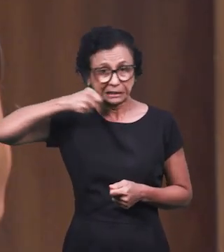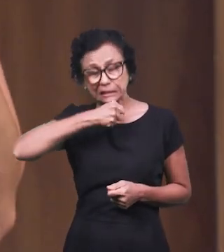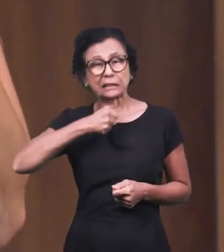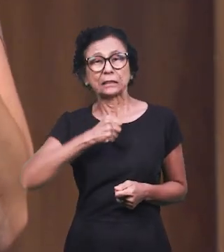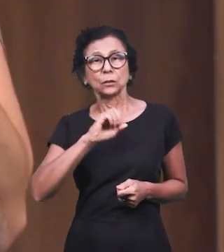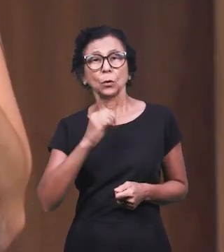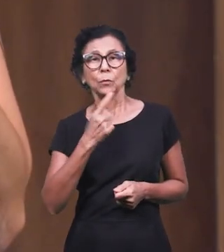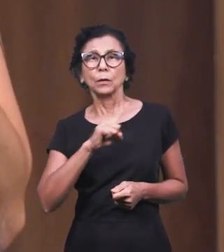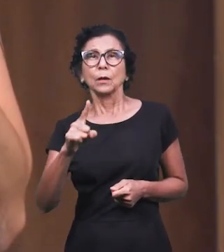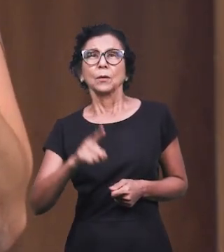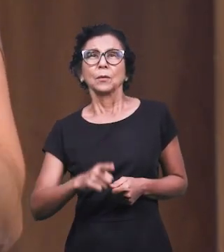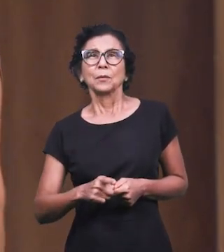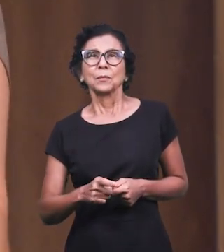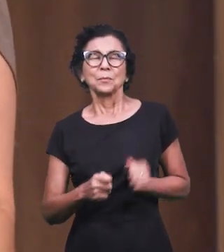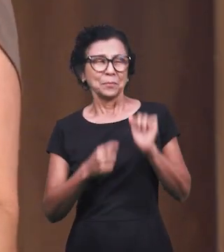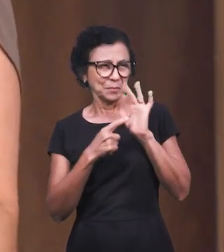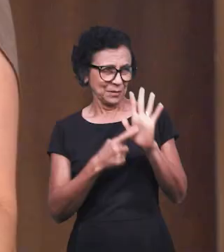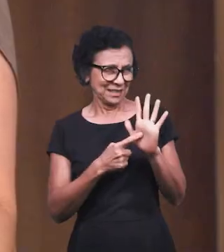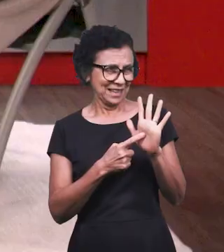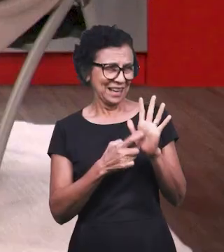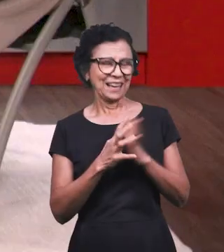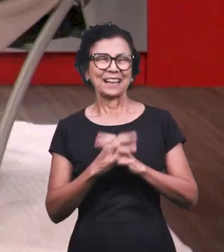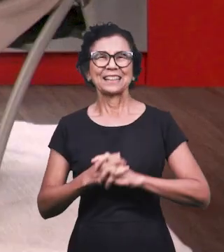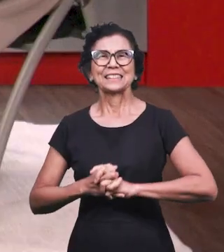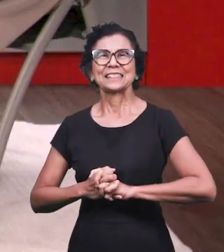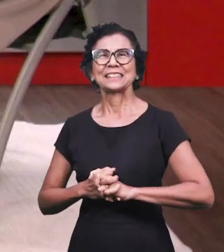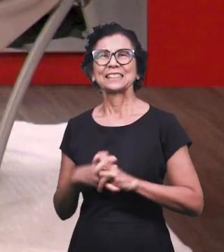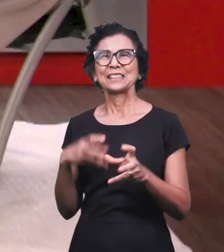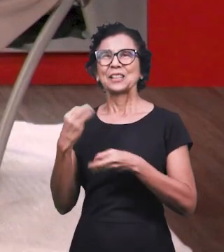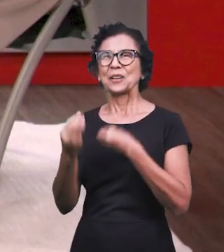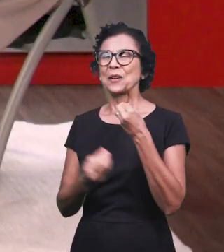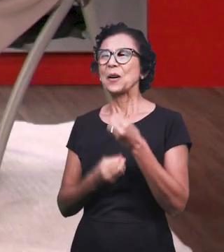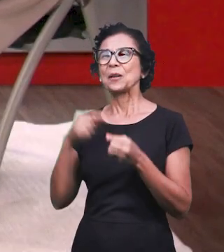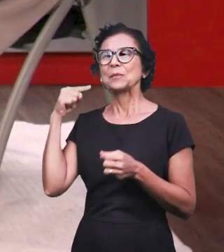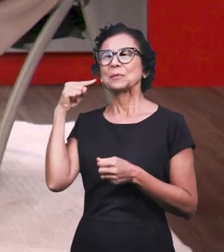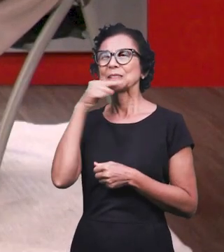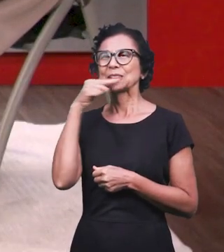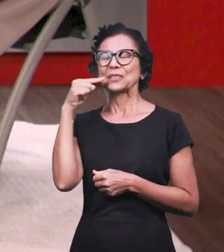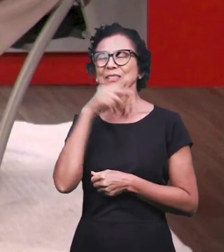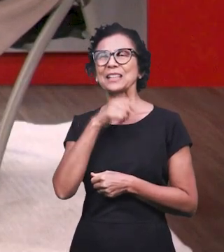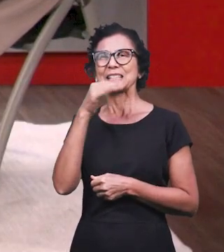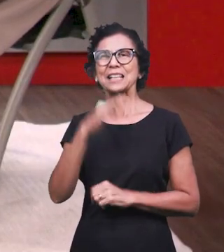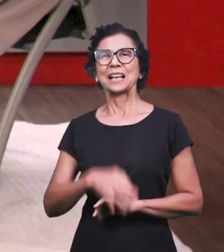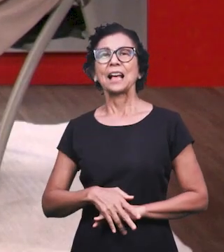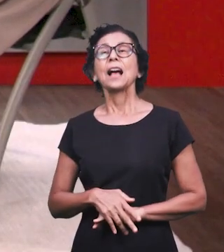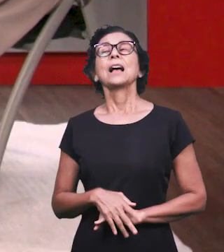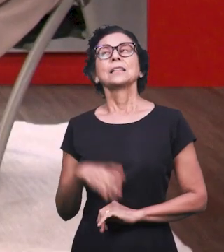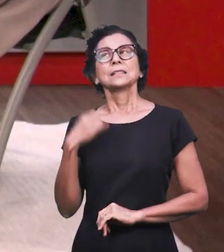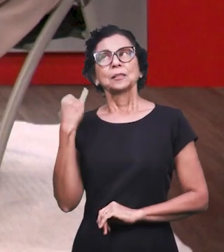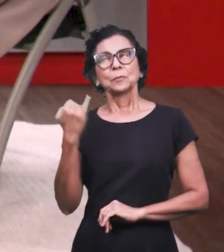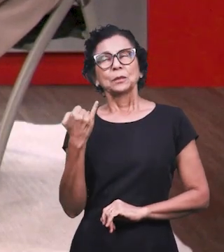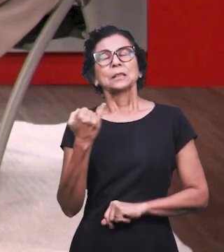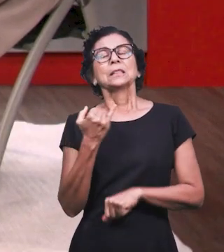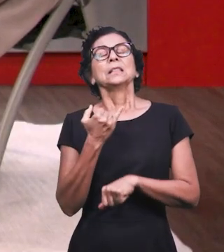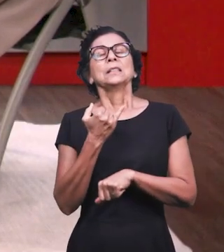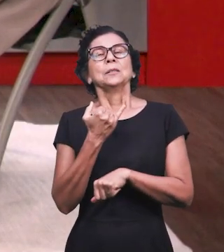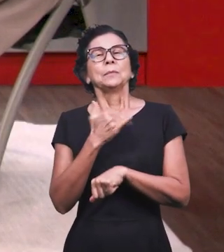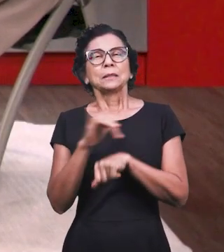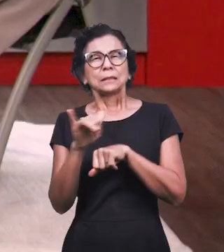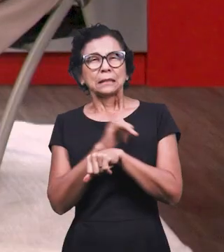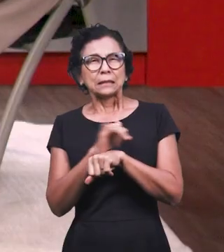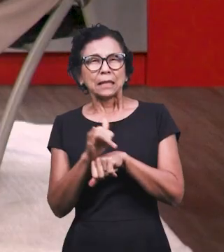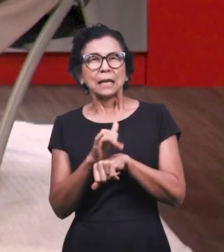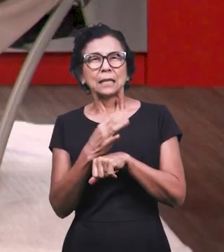for o caso, até mostrar como é que tem que ser Posso feito? sim, e é importante realmente usar uma técnica correta, porque uma